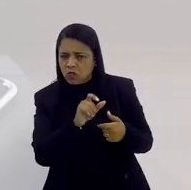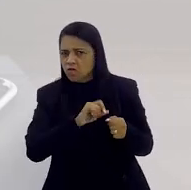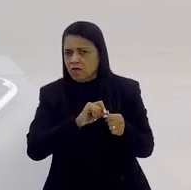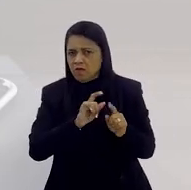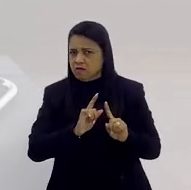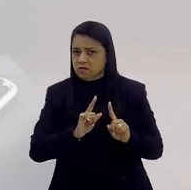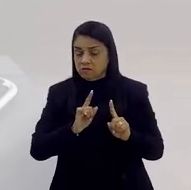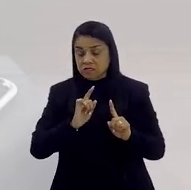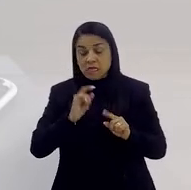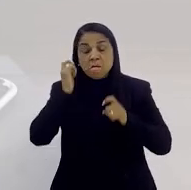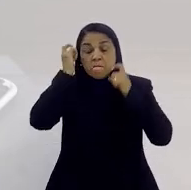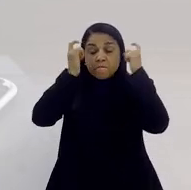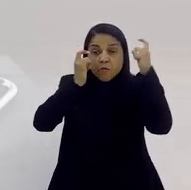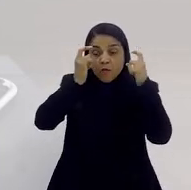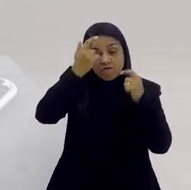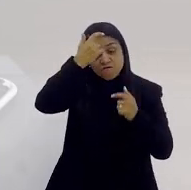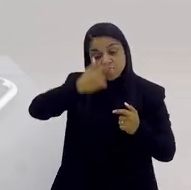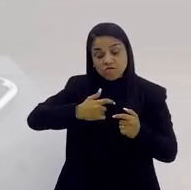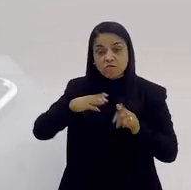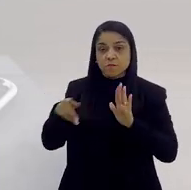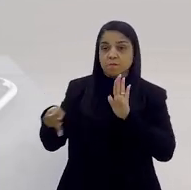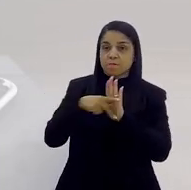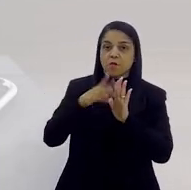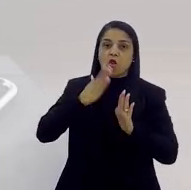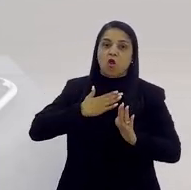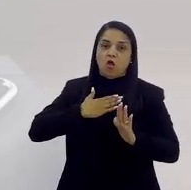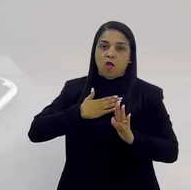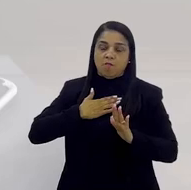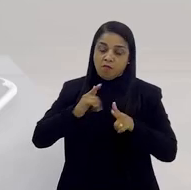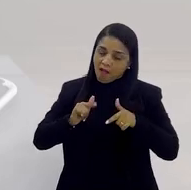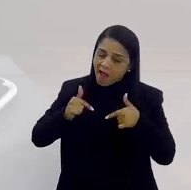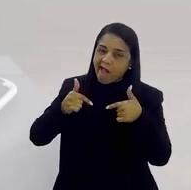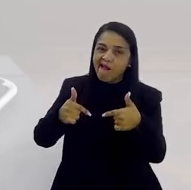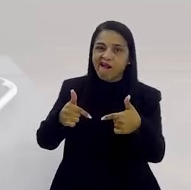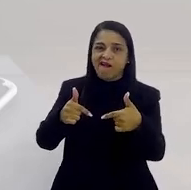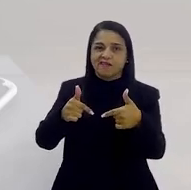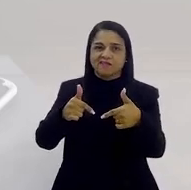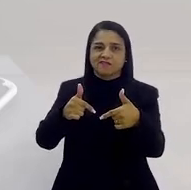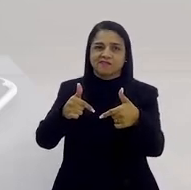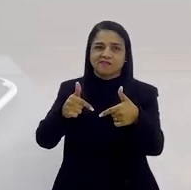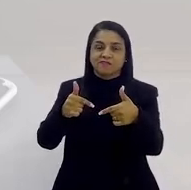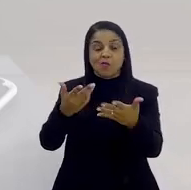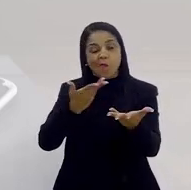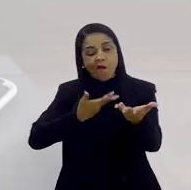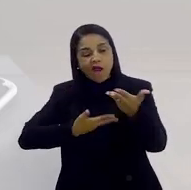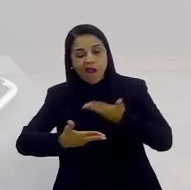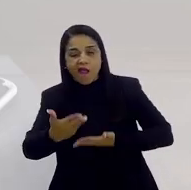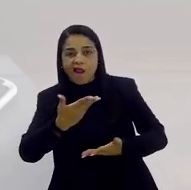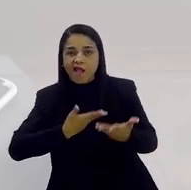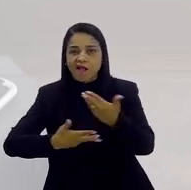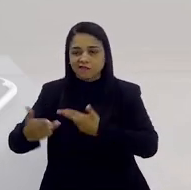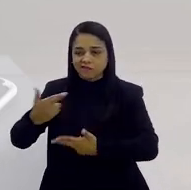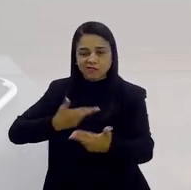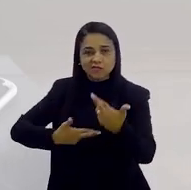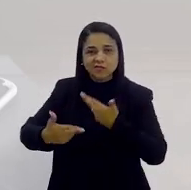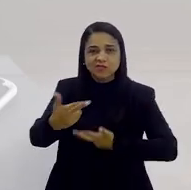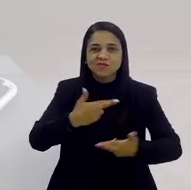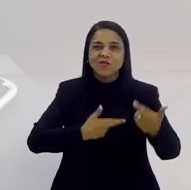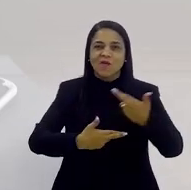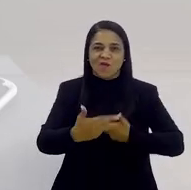você tem que se preocupar com a maneira como que você acha com a maneira que você se relaciona